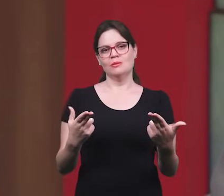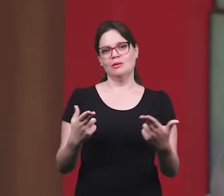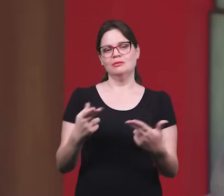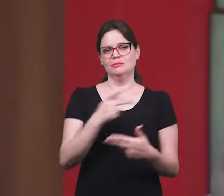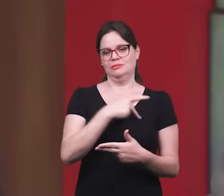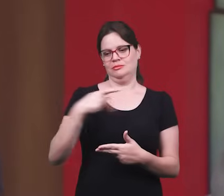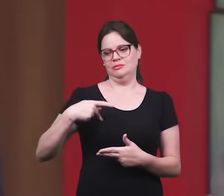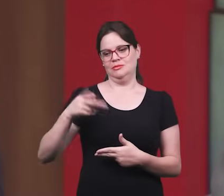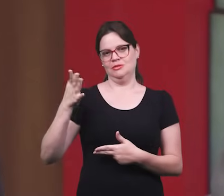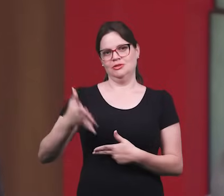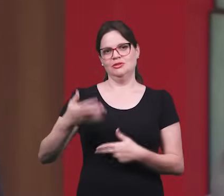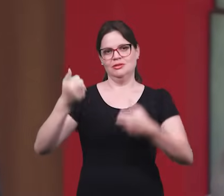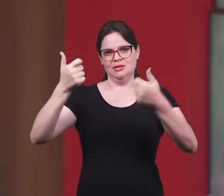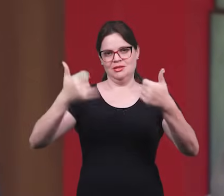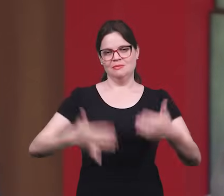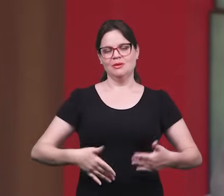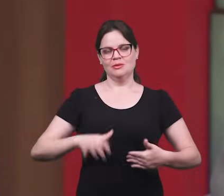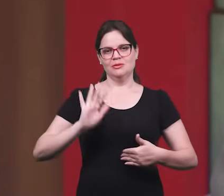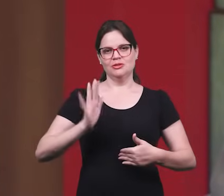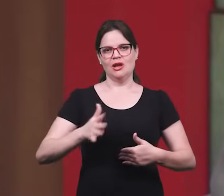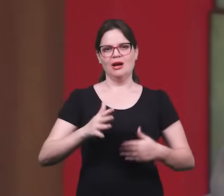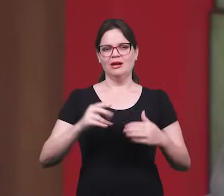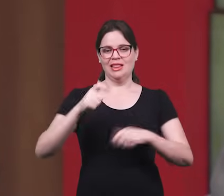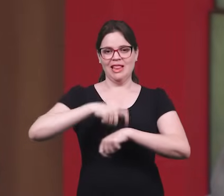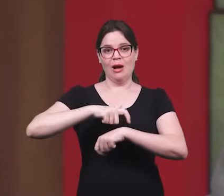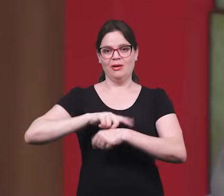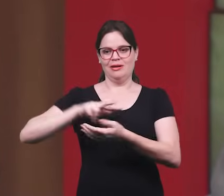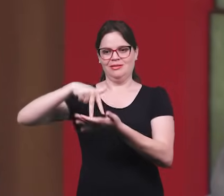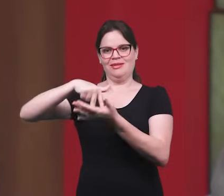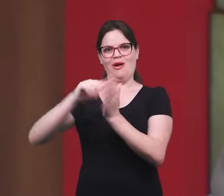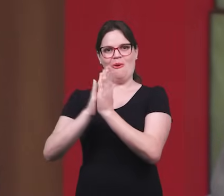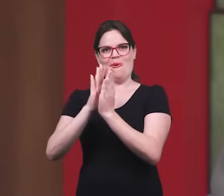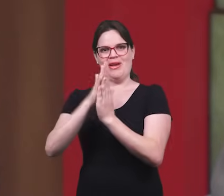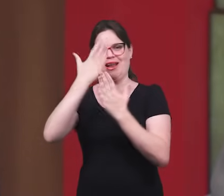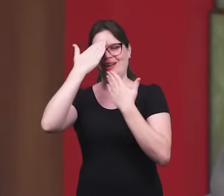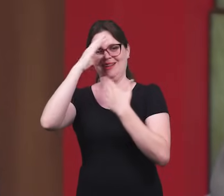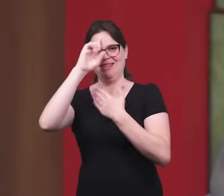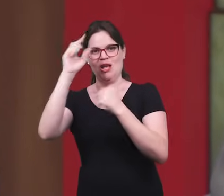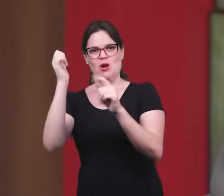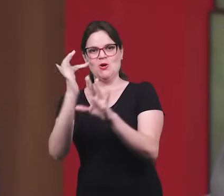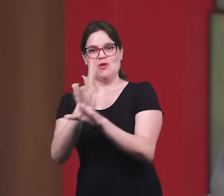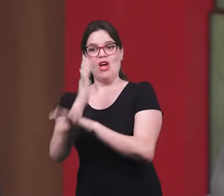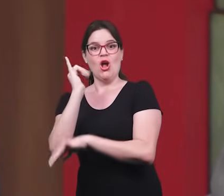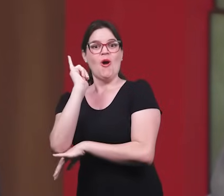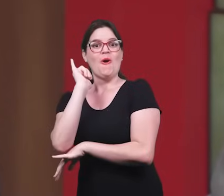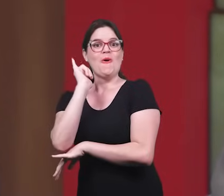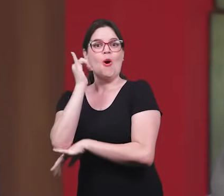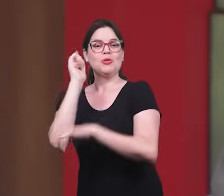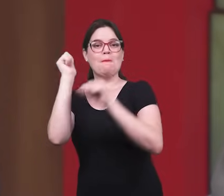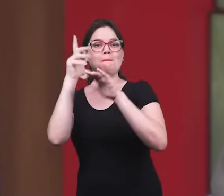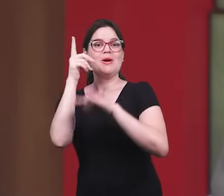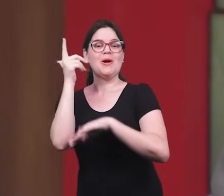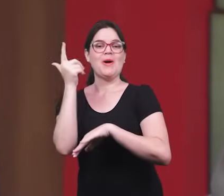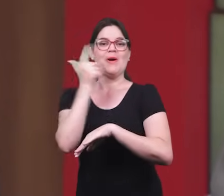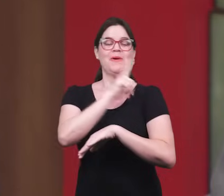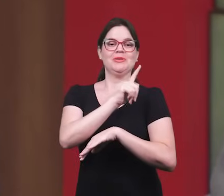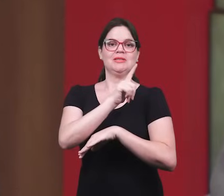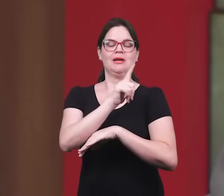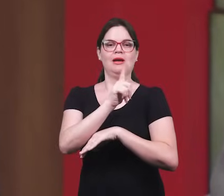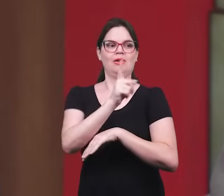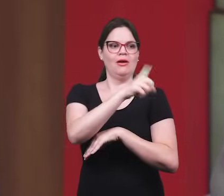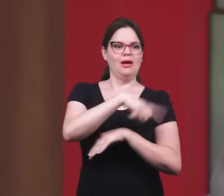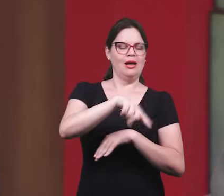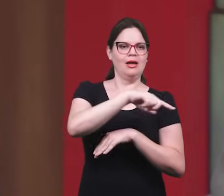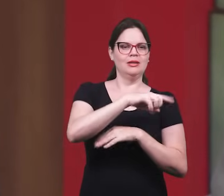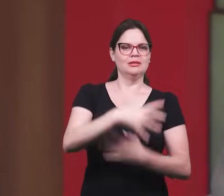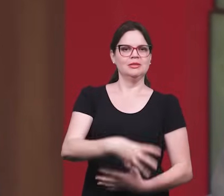o Pastor aqui Pastor Alexandre citou da glorificação da irmã aquilo gera tantas outras coisas tantas outras